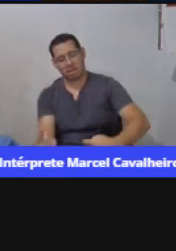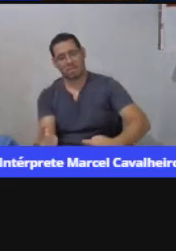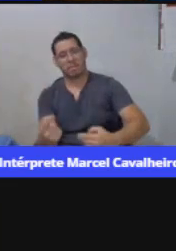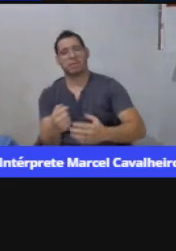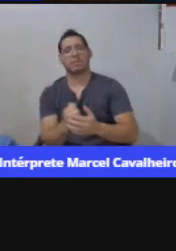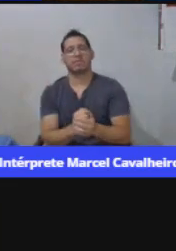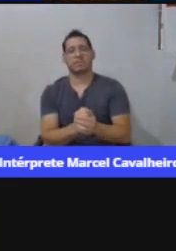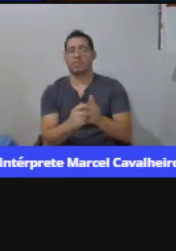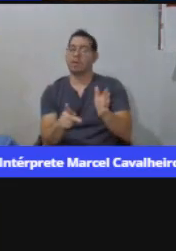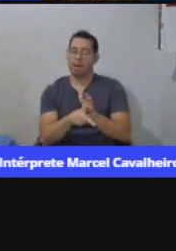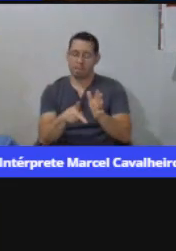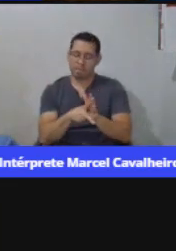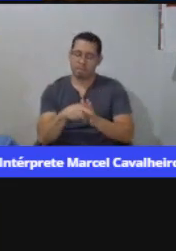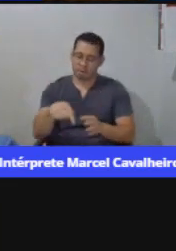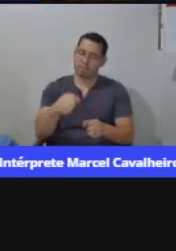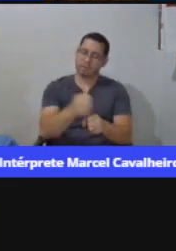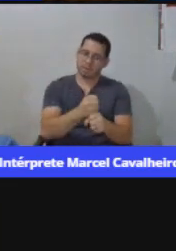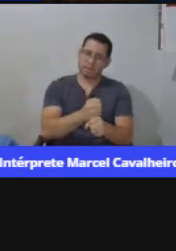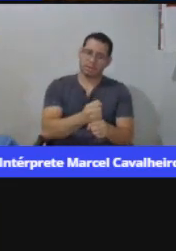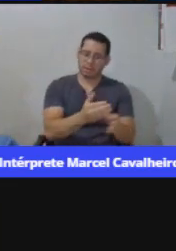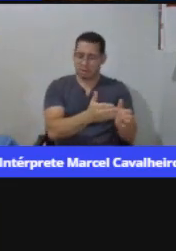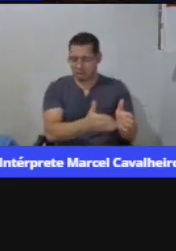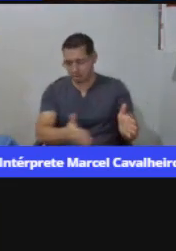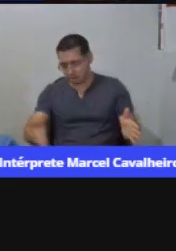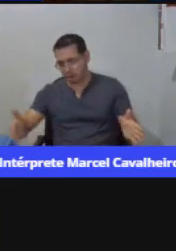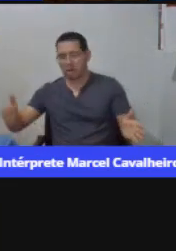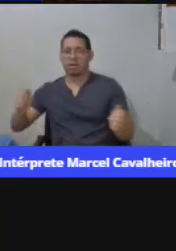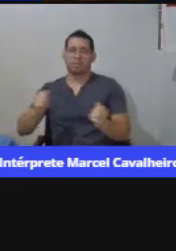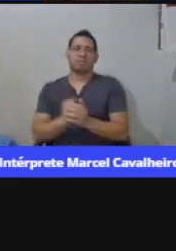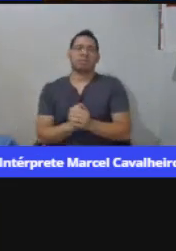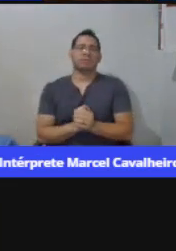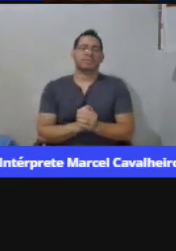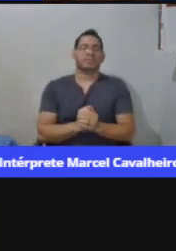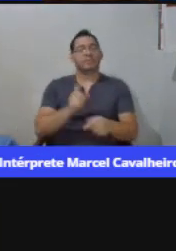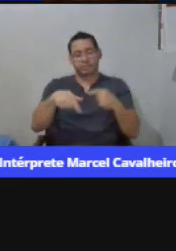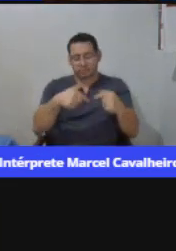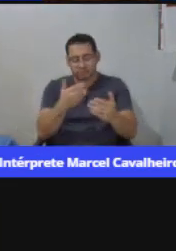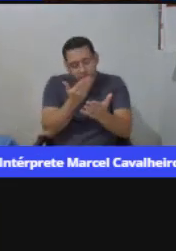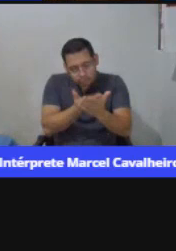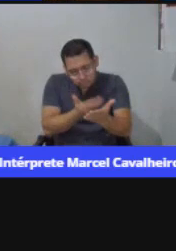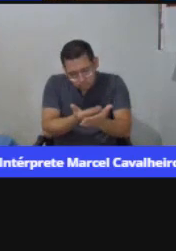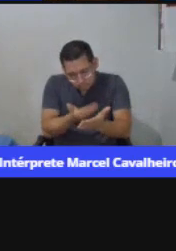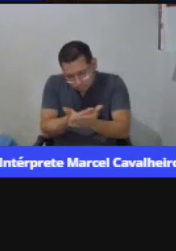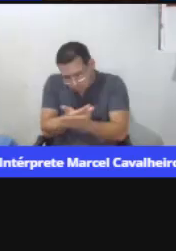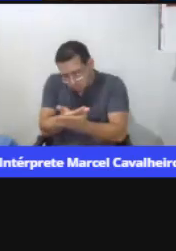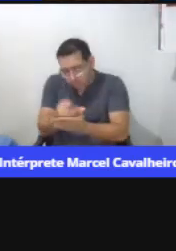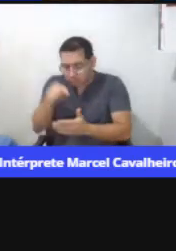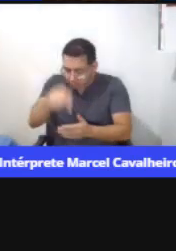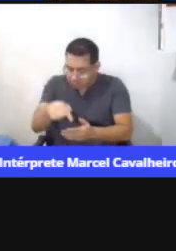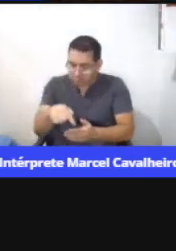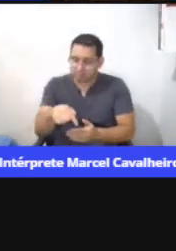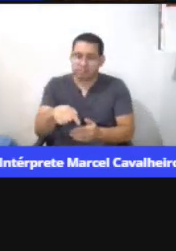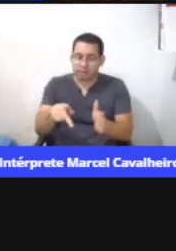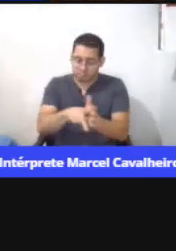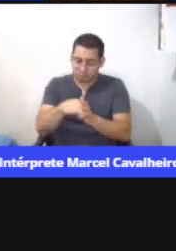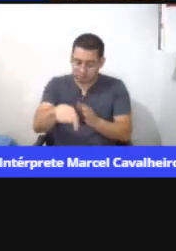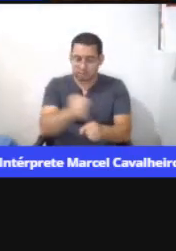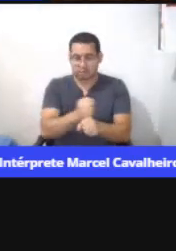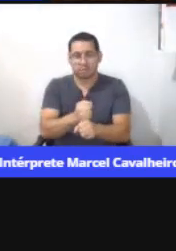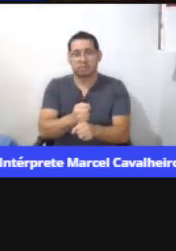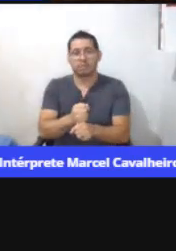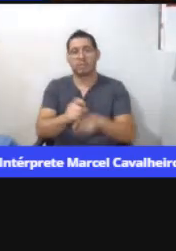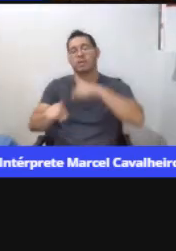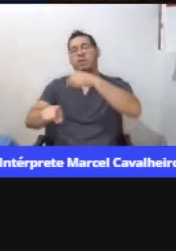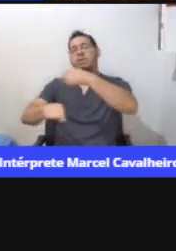habilidade indicada do ano vigente ali de Terra e Universo. Depois que nós trabalharmos essas habilidades, nós vamos para